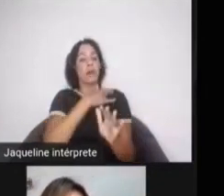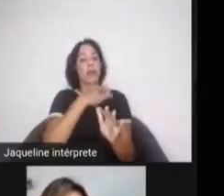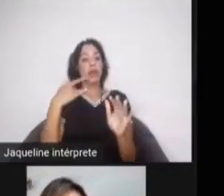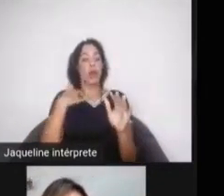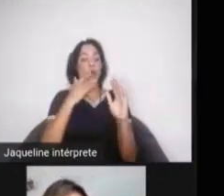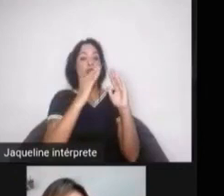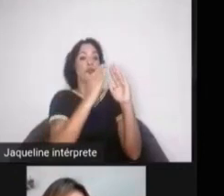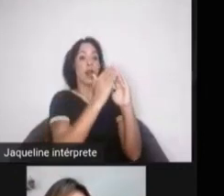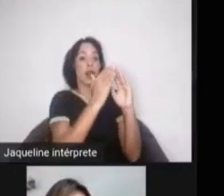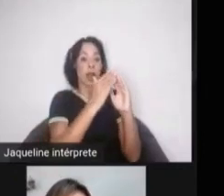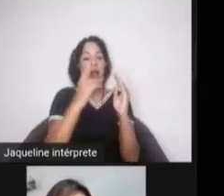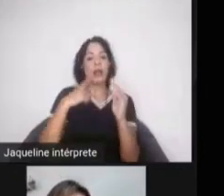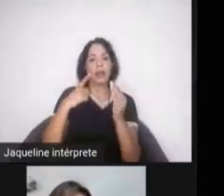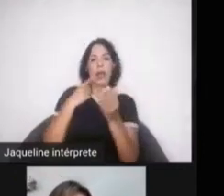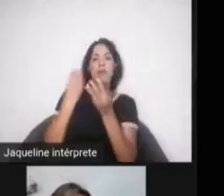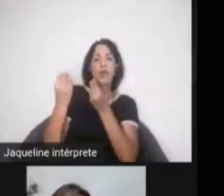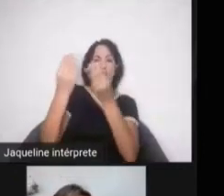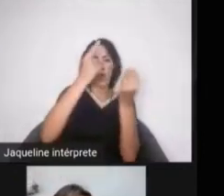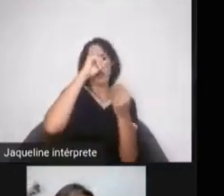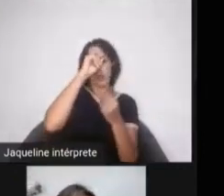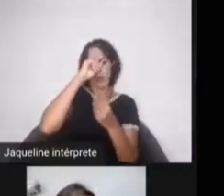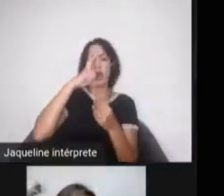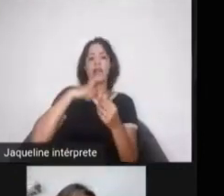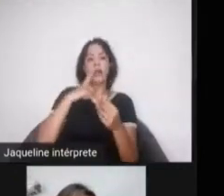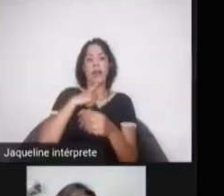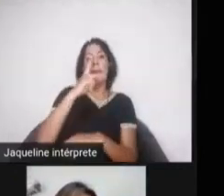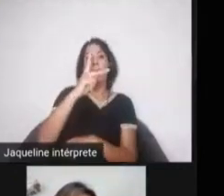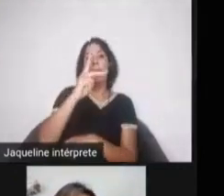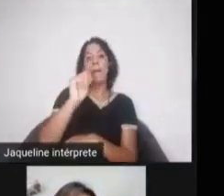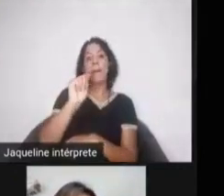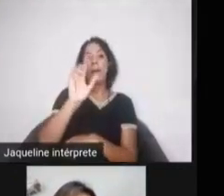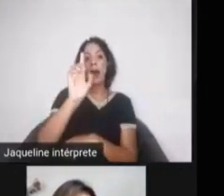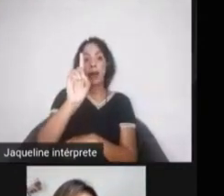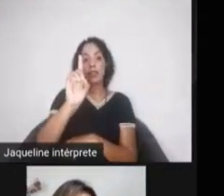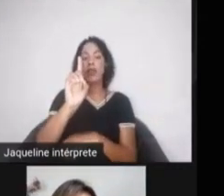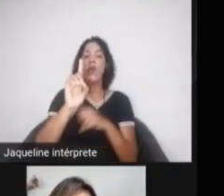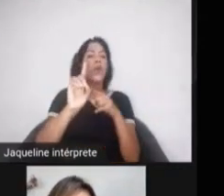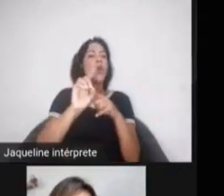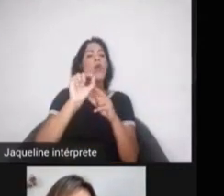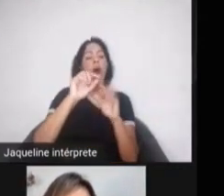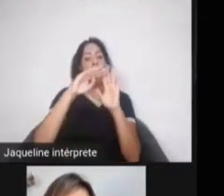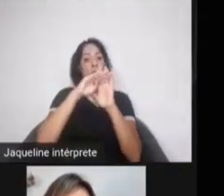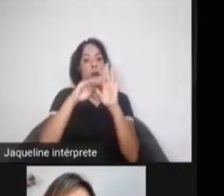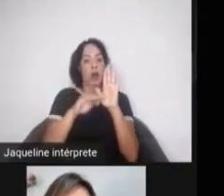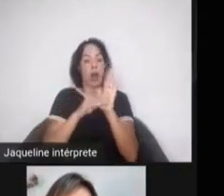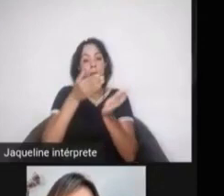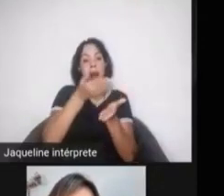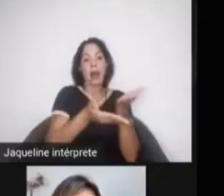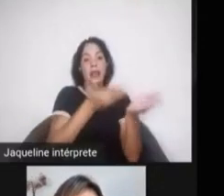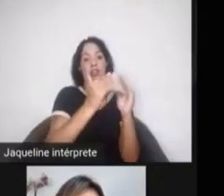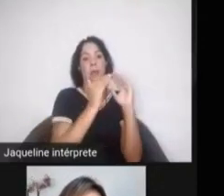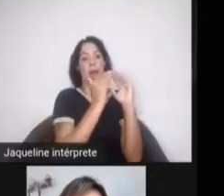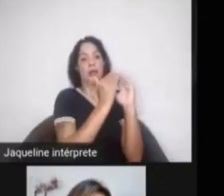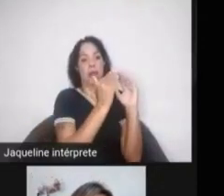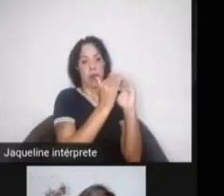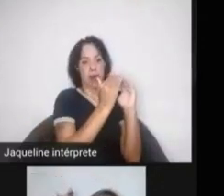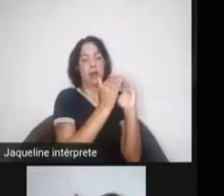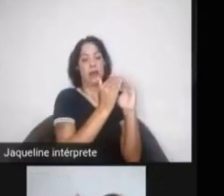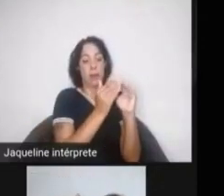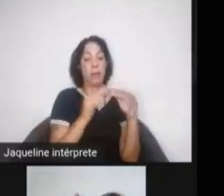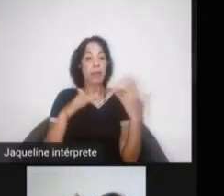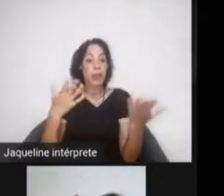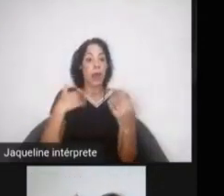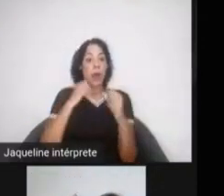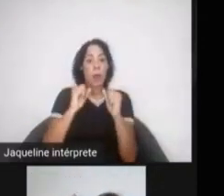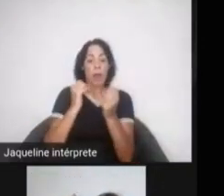o PAD, que é um programa de atendimento domiciliar, e as equipes de humanização dos hospitais. Então, eu posso começar a iniciar um